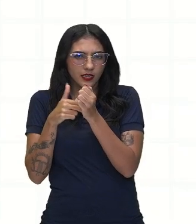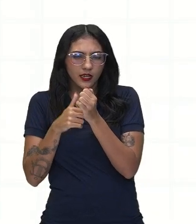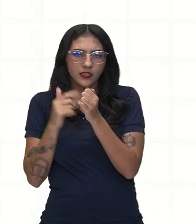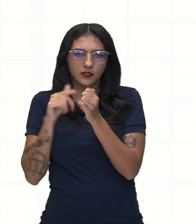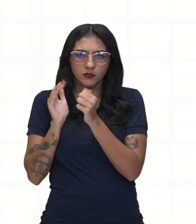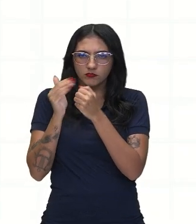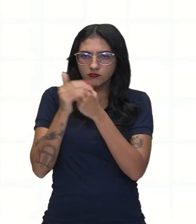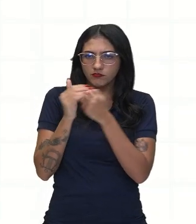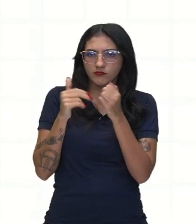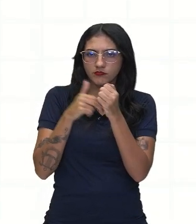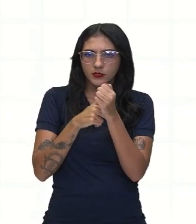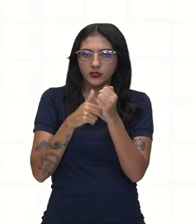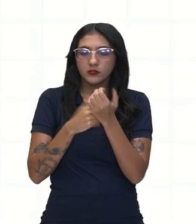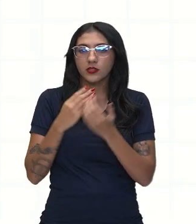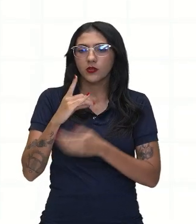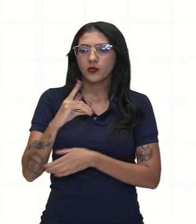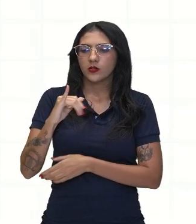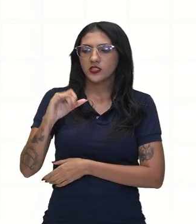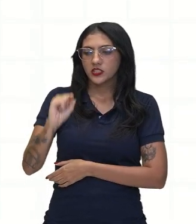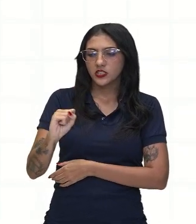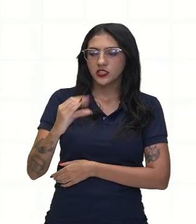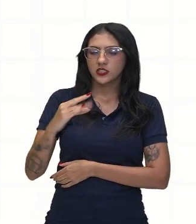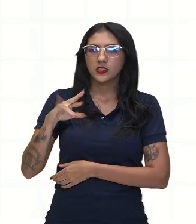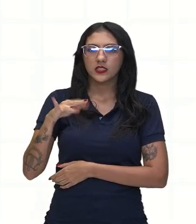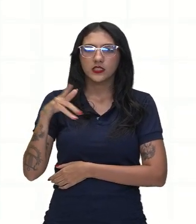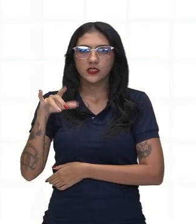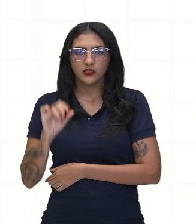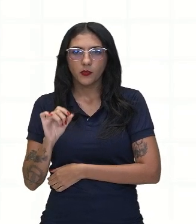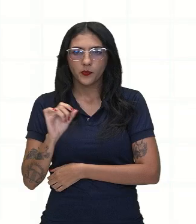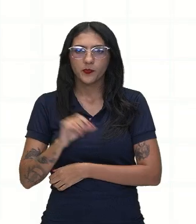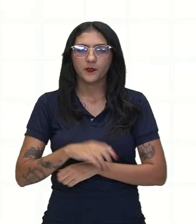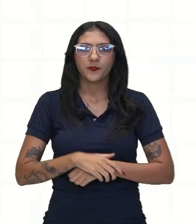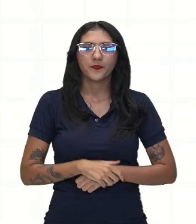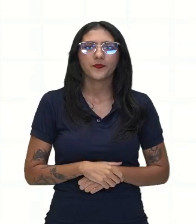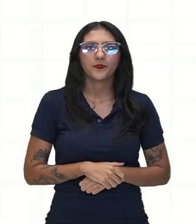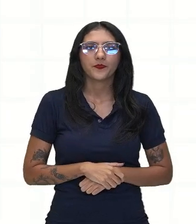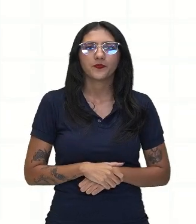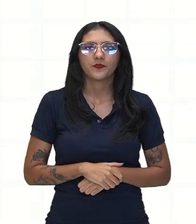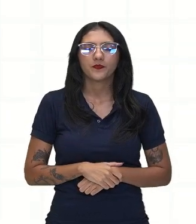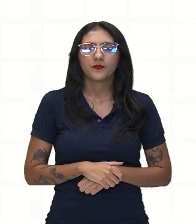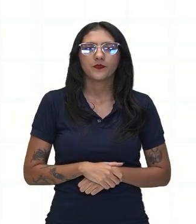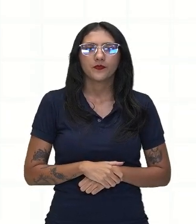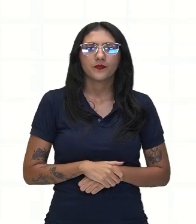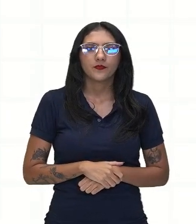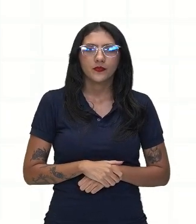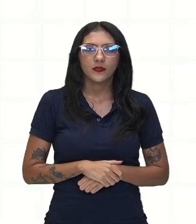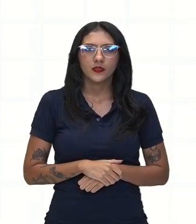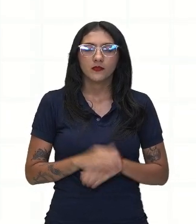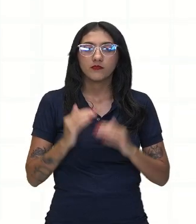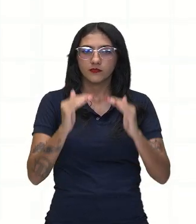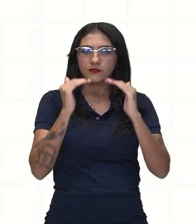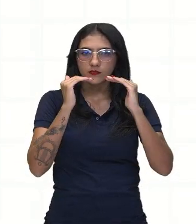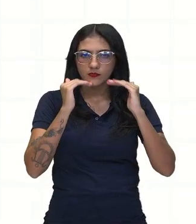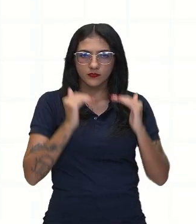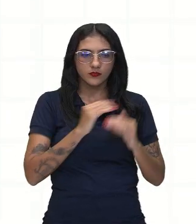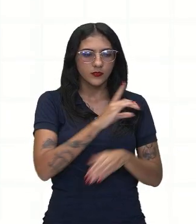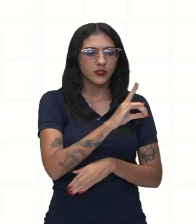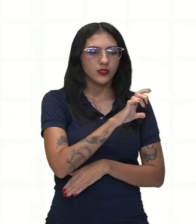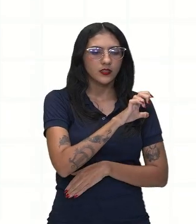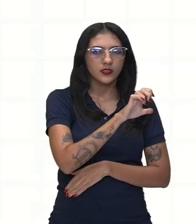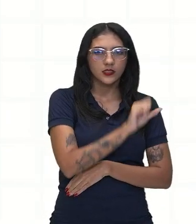tranquilo. Então descrição com I se refere à reserva. Despensa e dispensa, né?